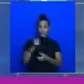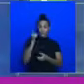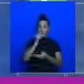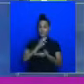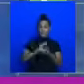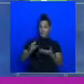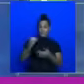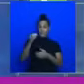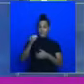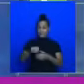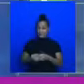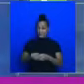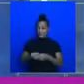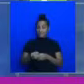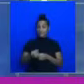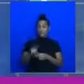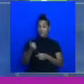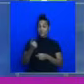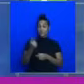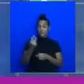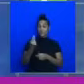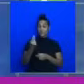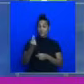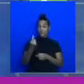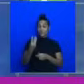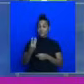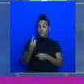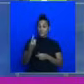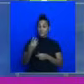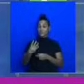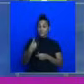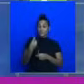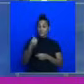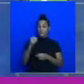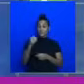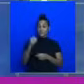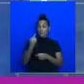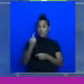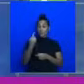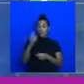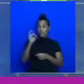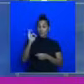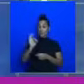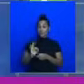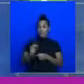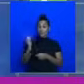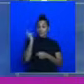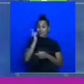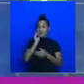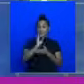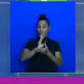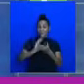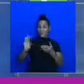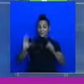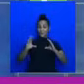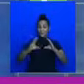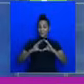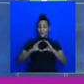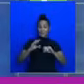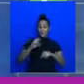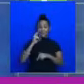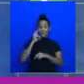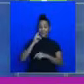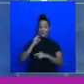Você ganha acertando 11, 12, 13, 14 ou 15 números na Loto Fácil. Bola rosa,